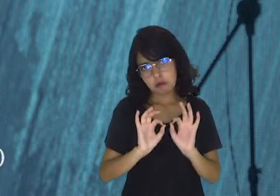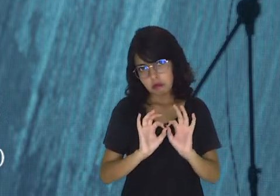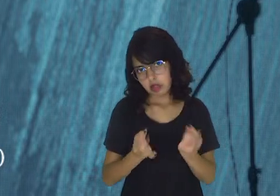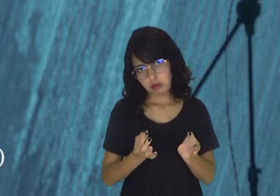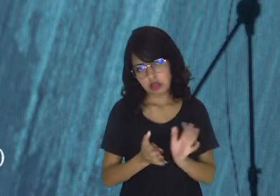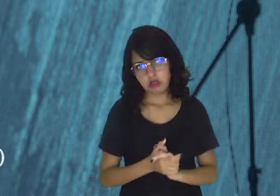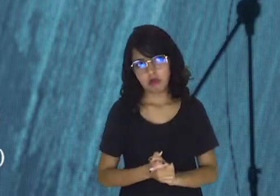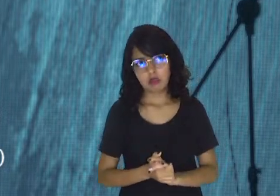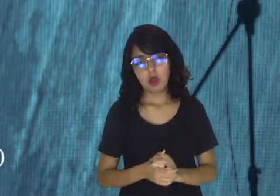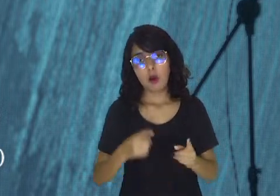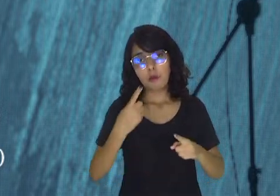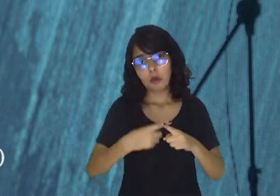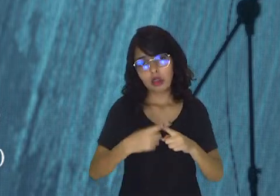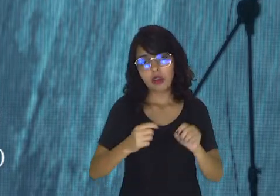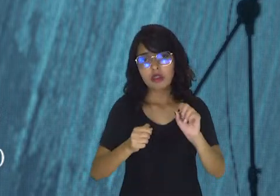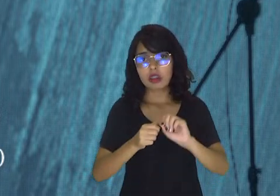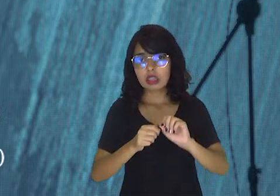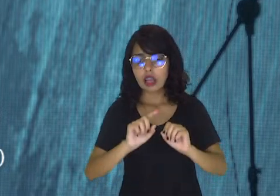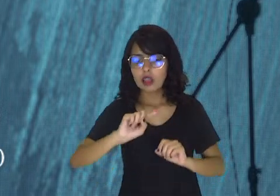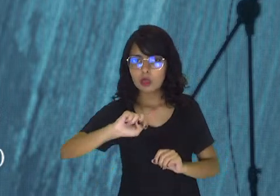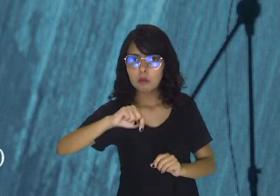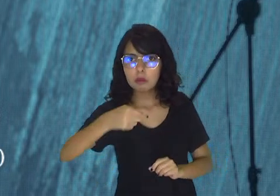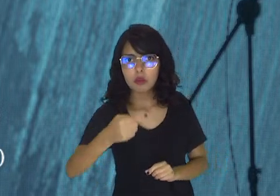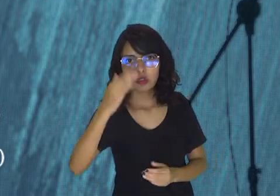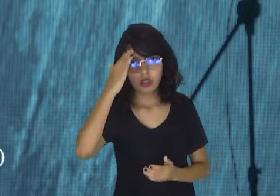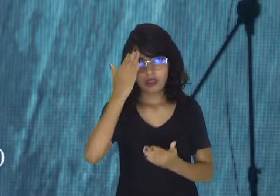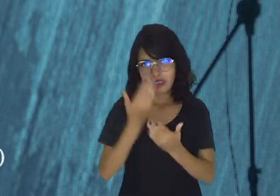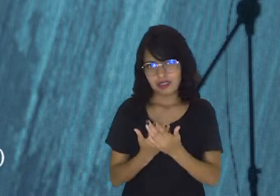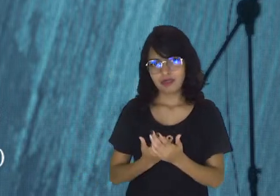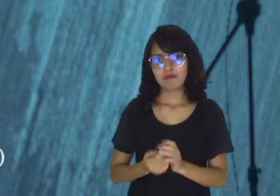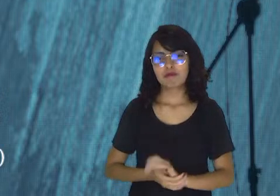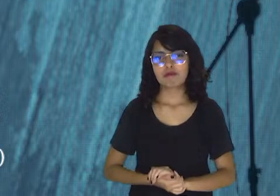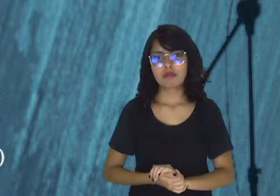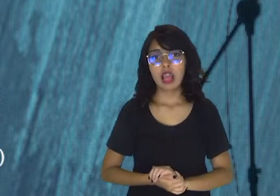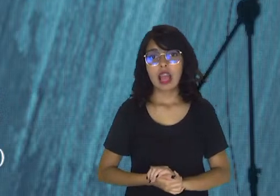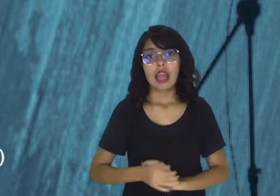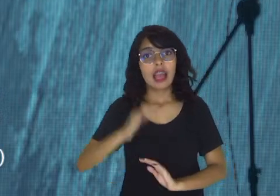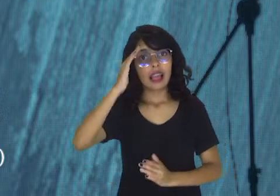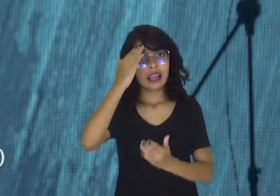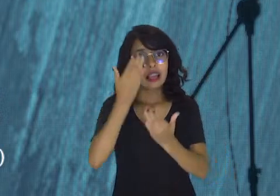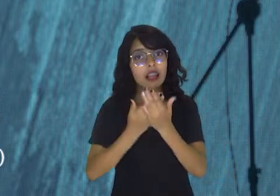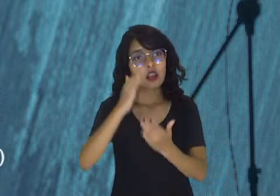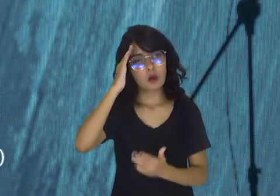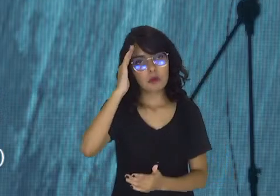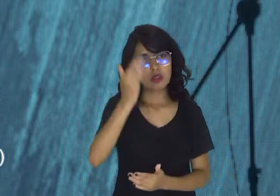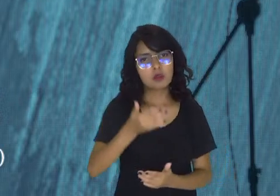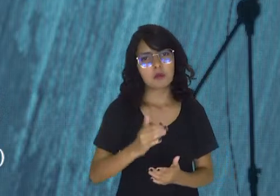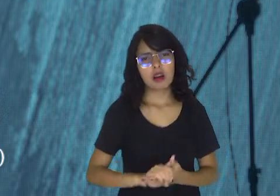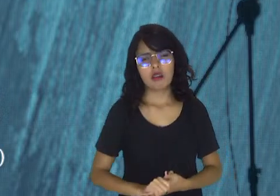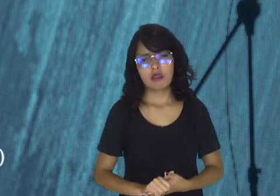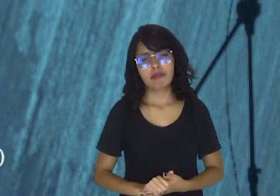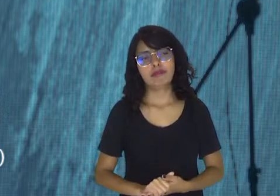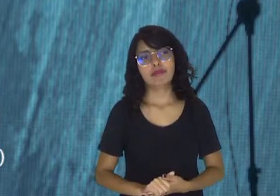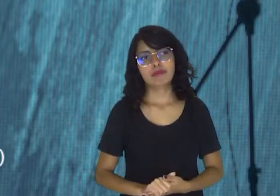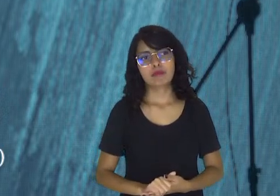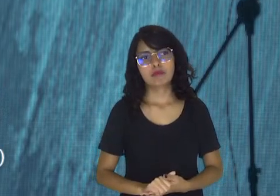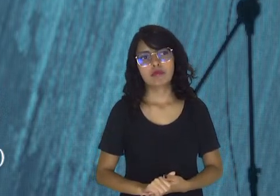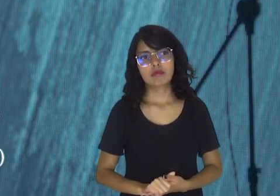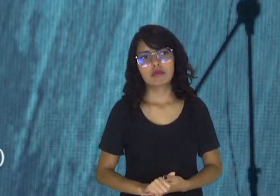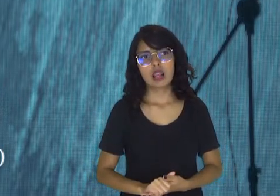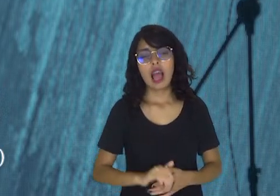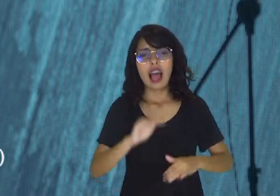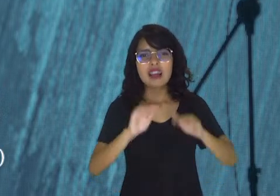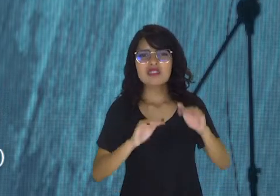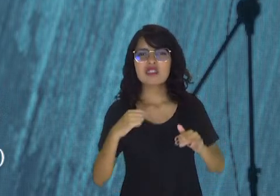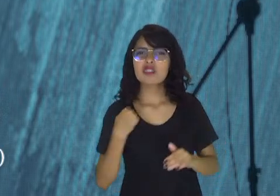Porque o fazer vem depois do crer. Quantas deformidades na nossa vida quando a gente coloca o foco em